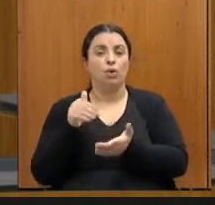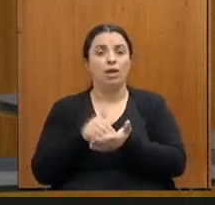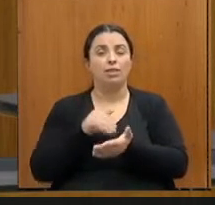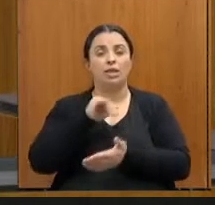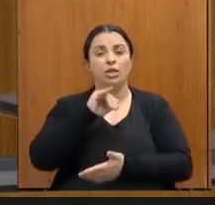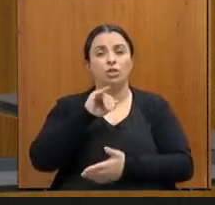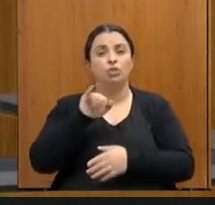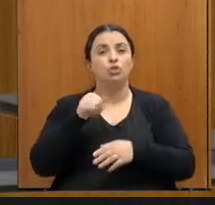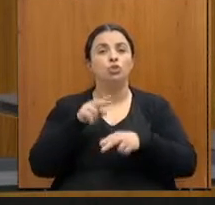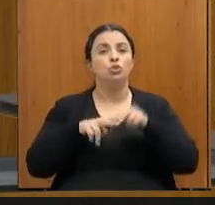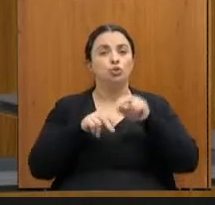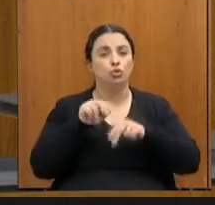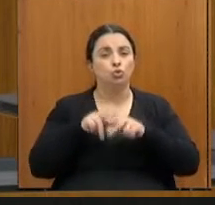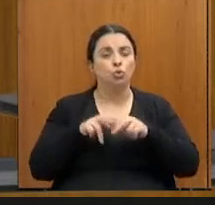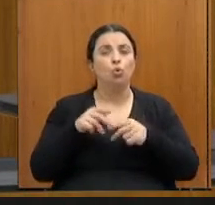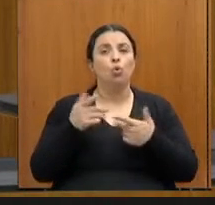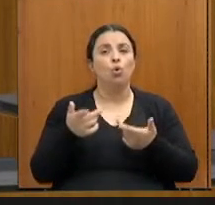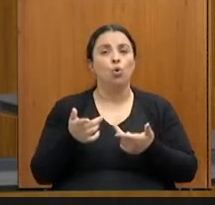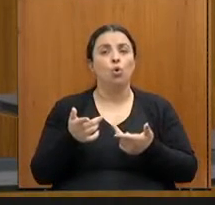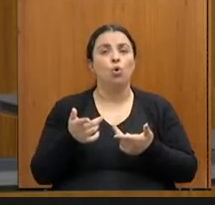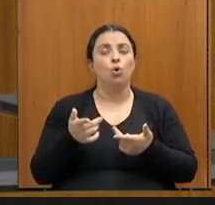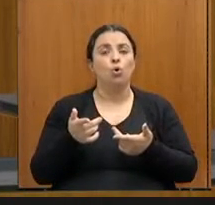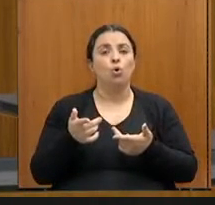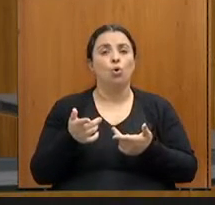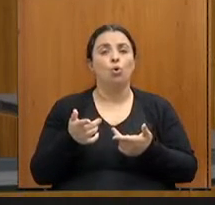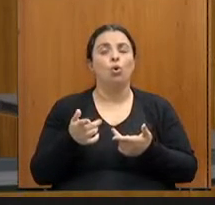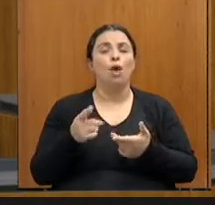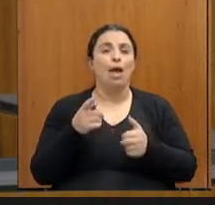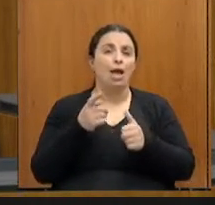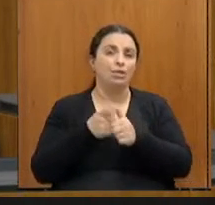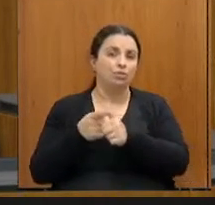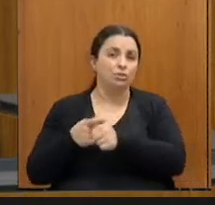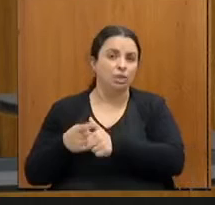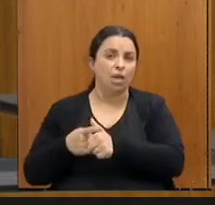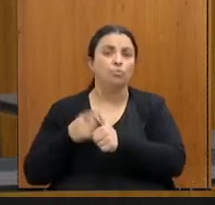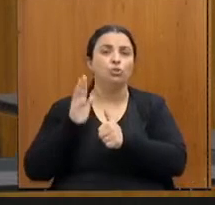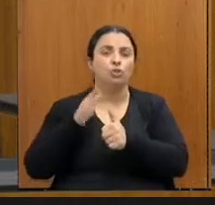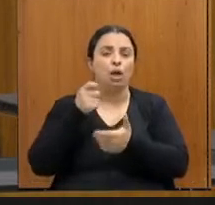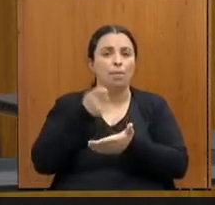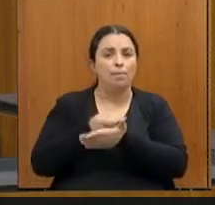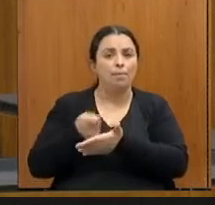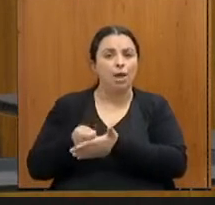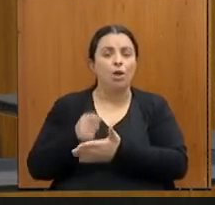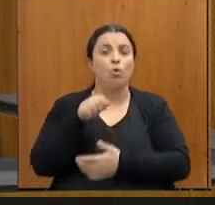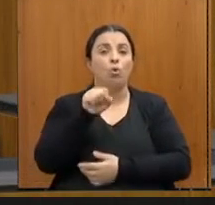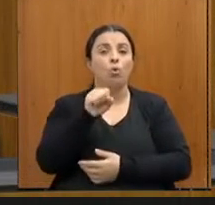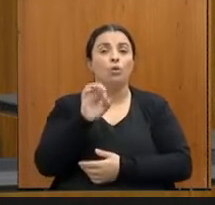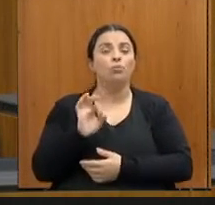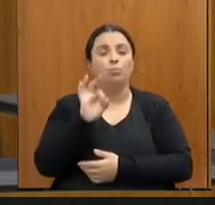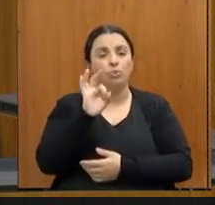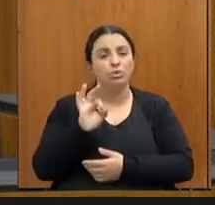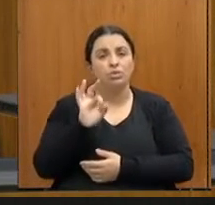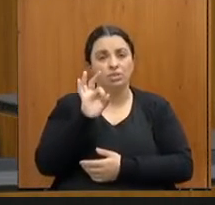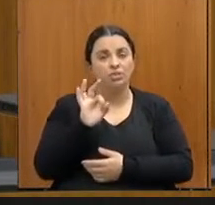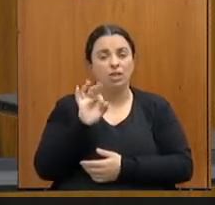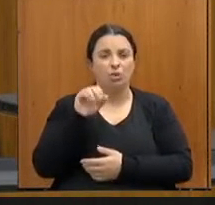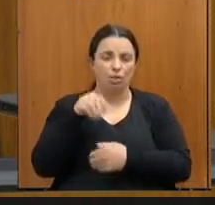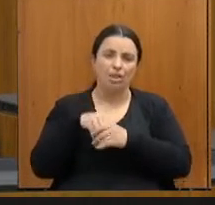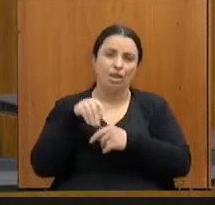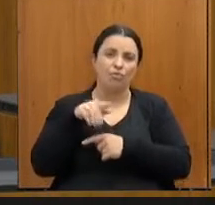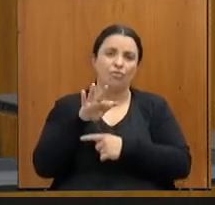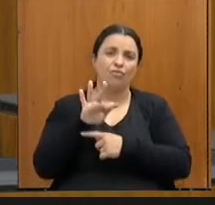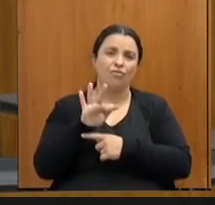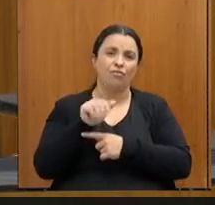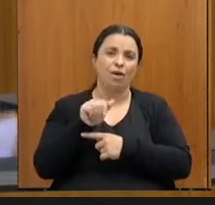foi o que foi executada as despesas liquidadas dessa fhemig estão em oito por cento daquilo que está no